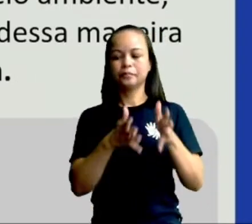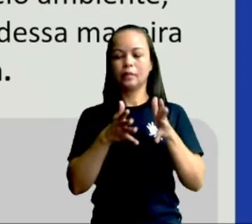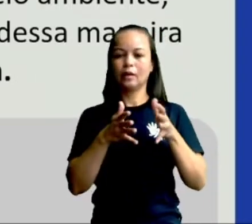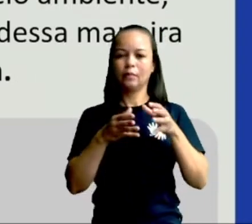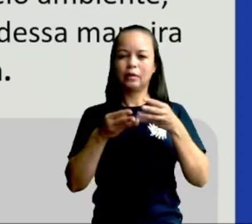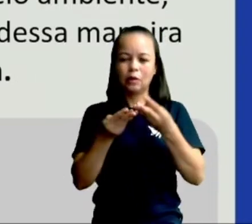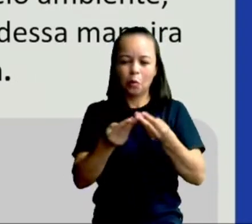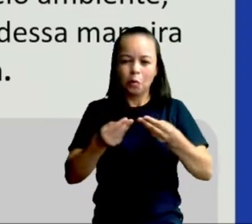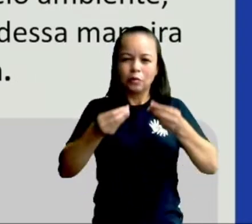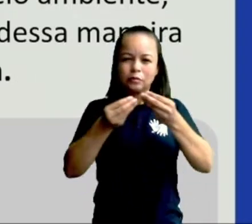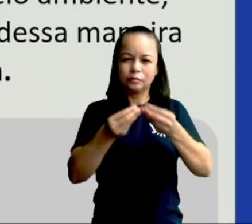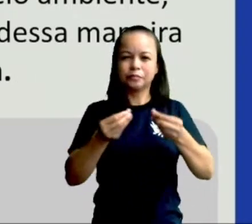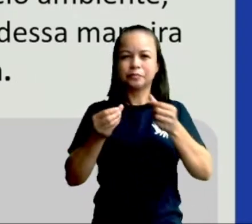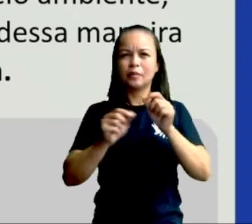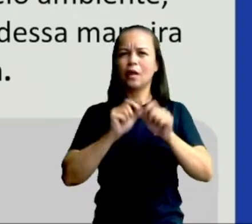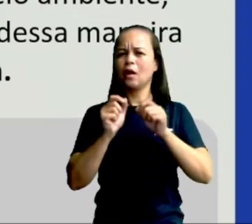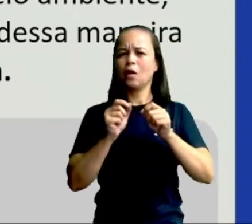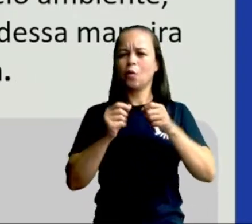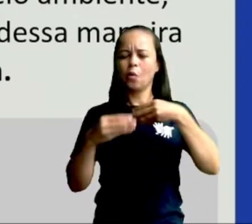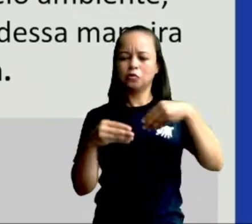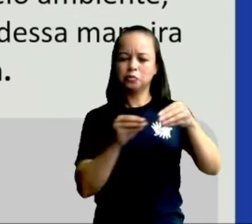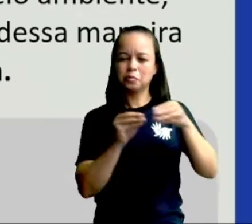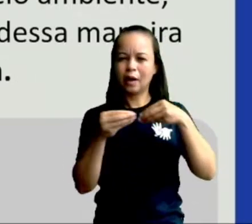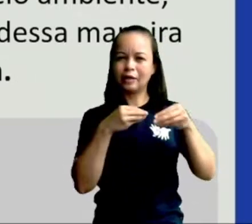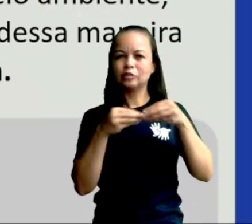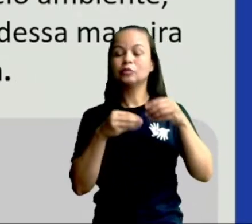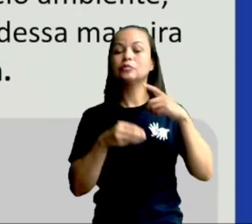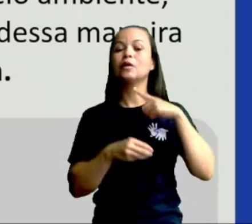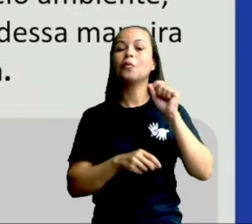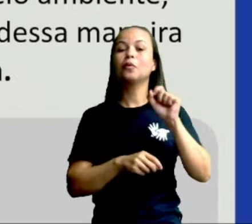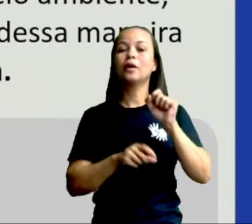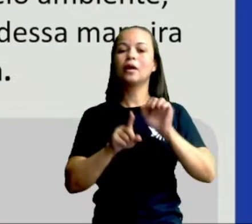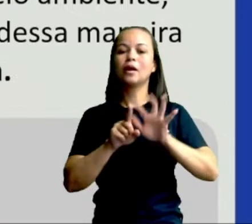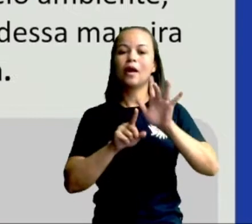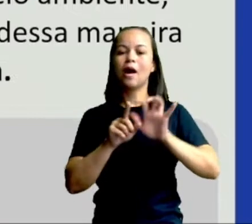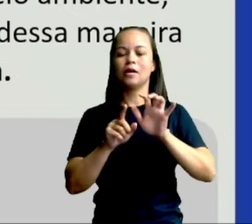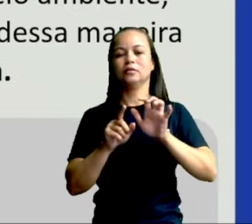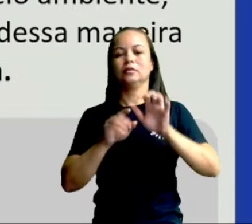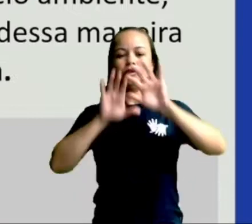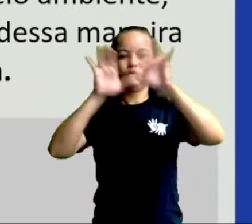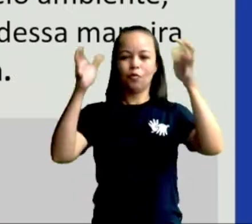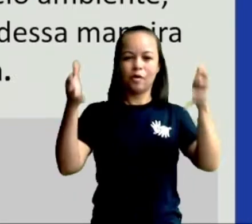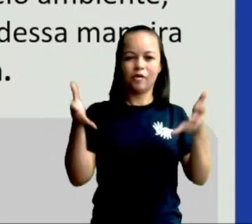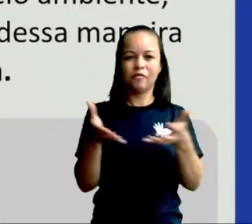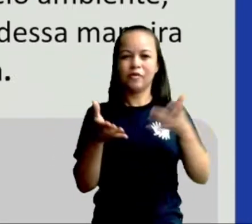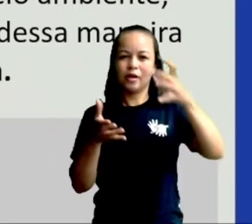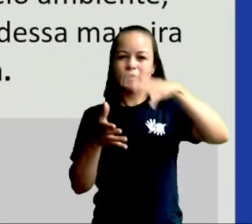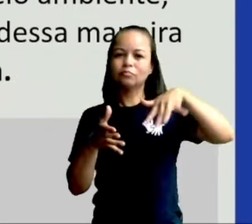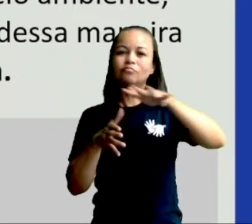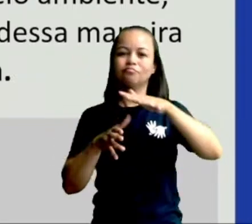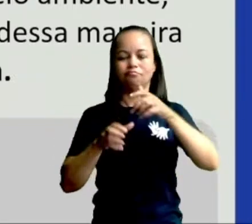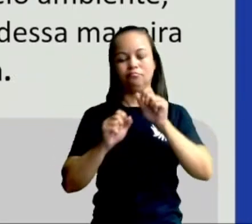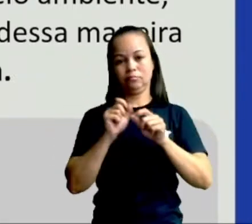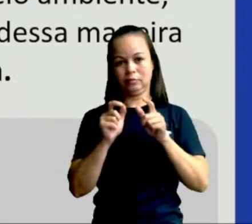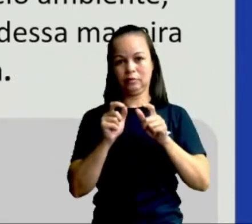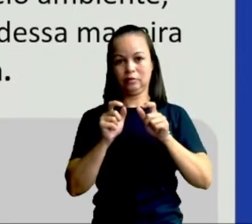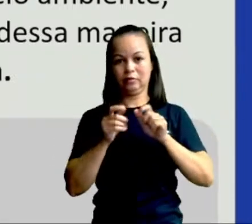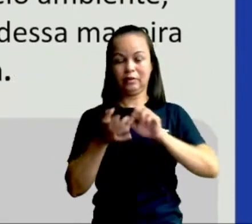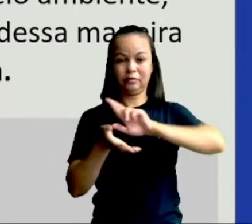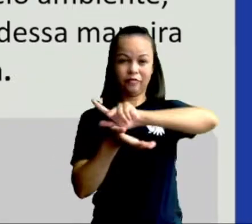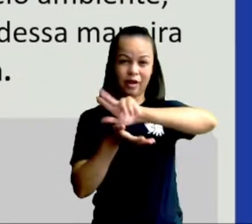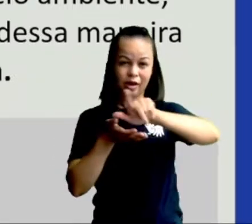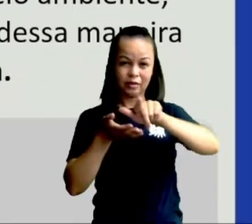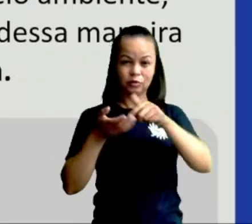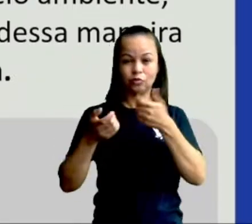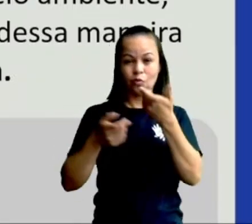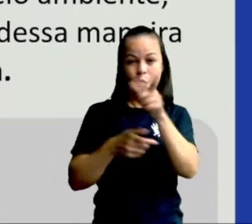meio ambiente, os plásticos liberam gases do efeito estufa. Veja como isso está intrinsecamente ligado com outros